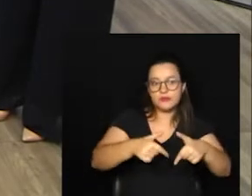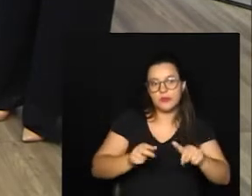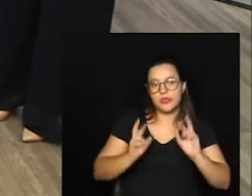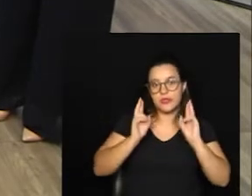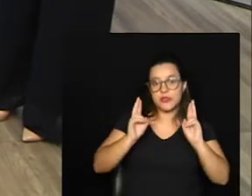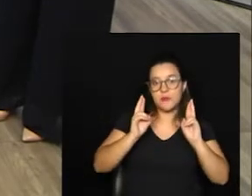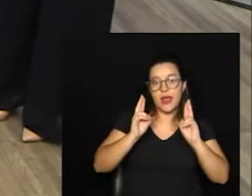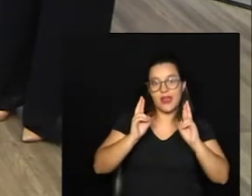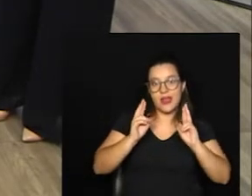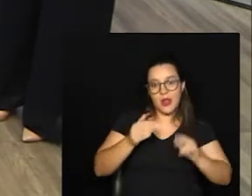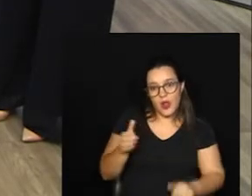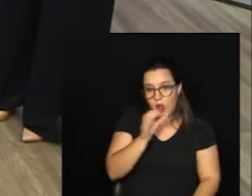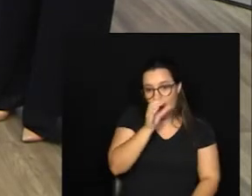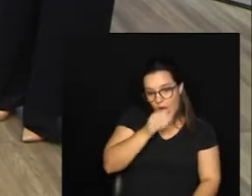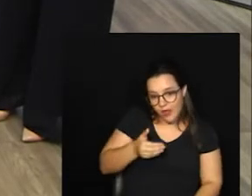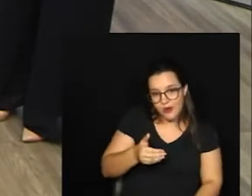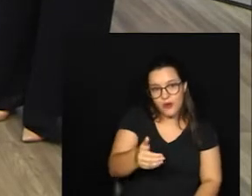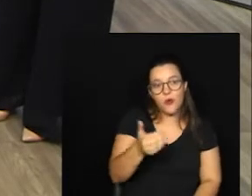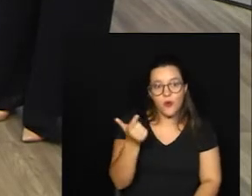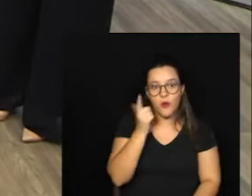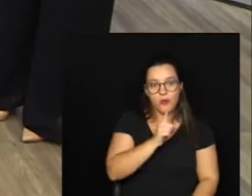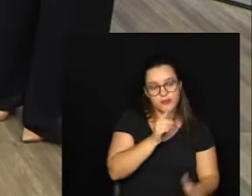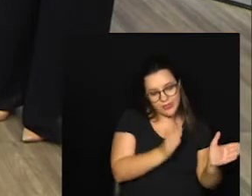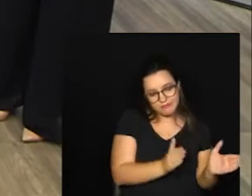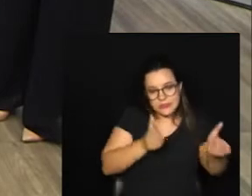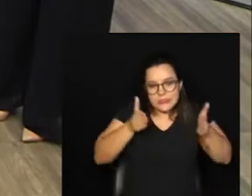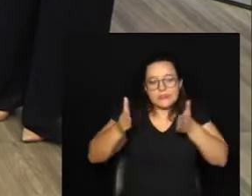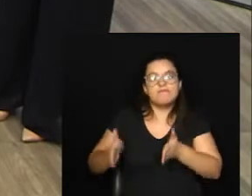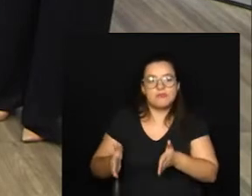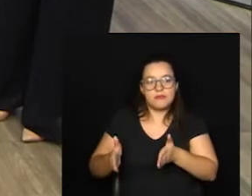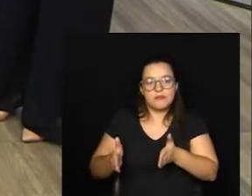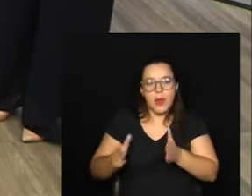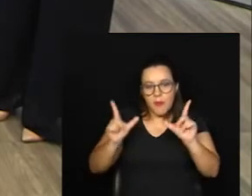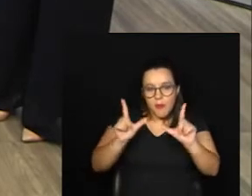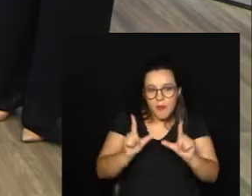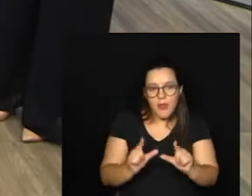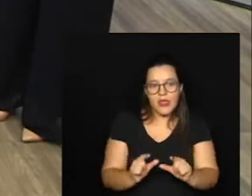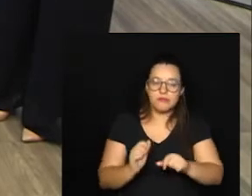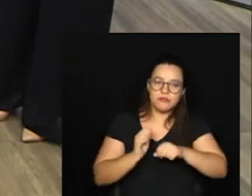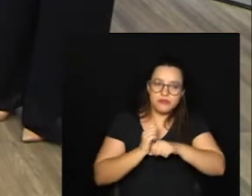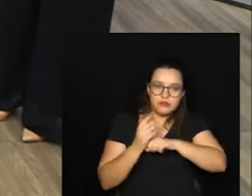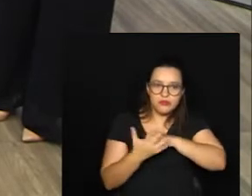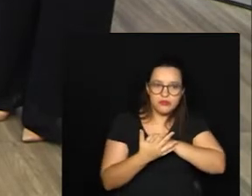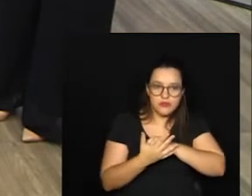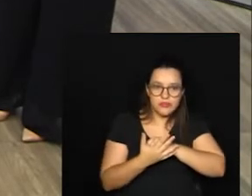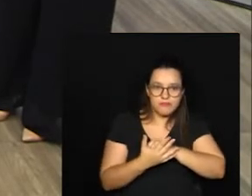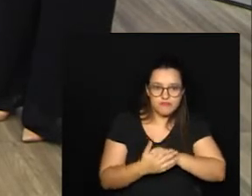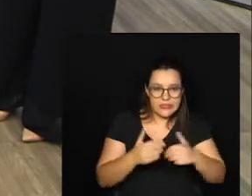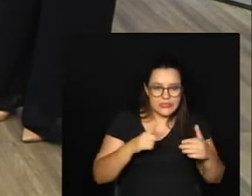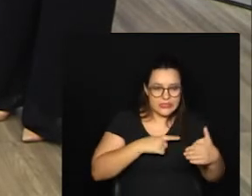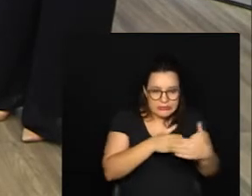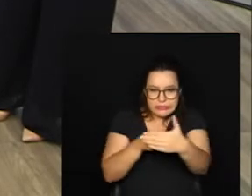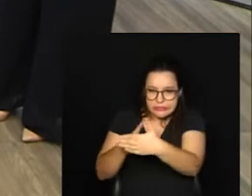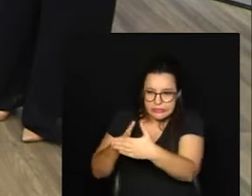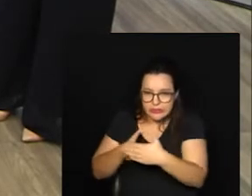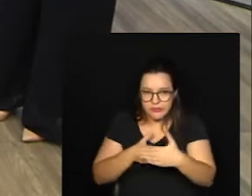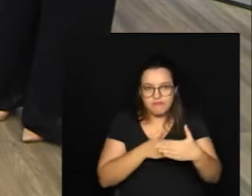que o quanto antes a gente possa avançar e ir diminuindo, então, as restrições, dizendo que nós estamos